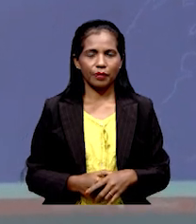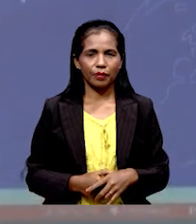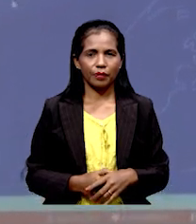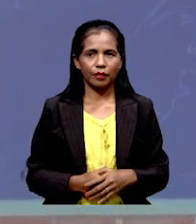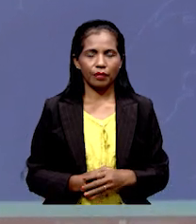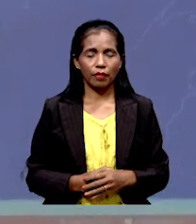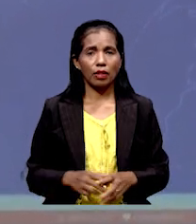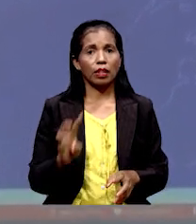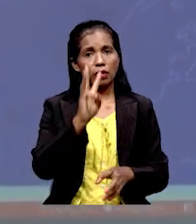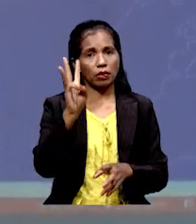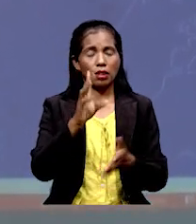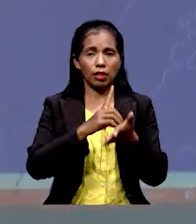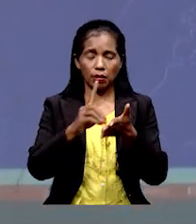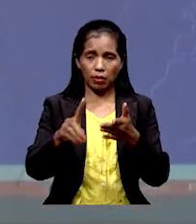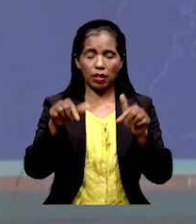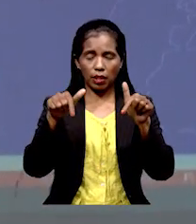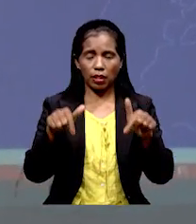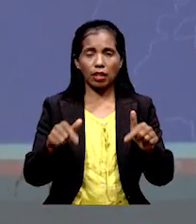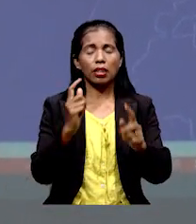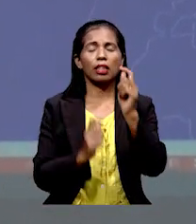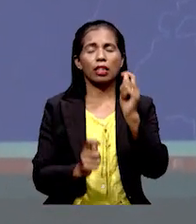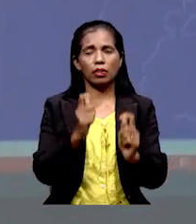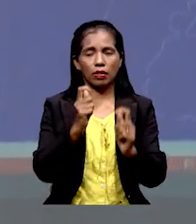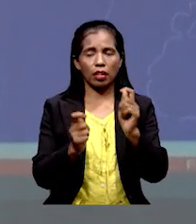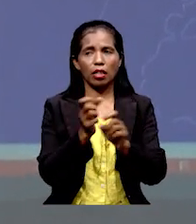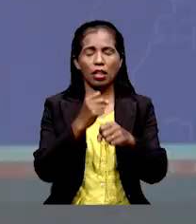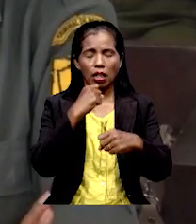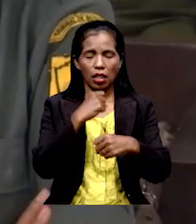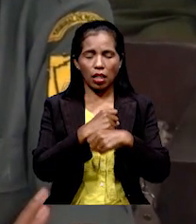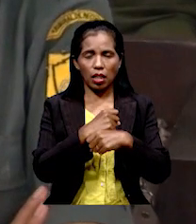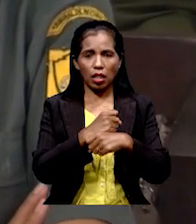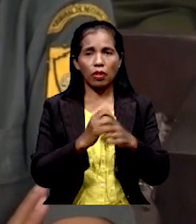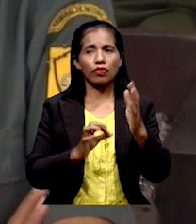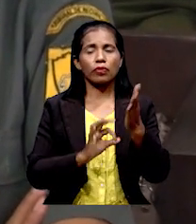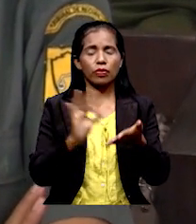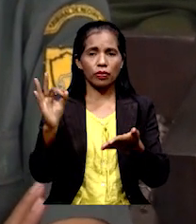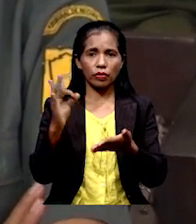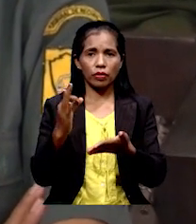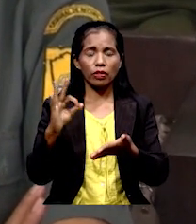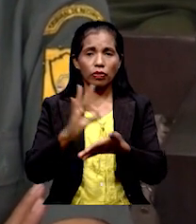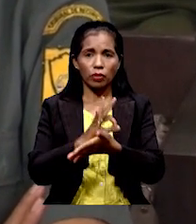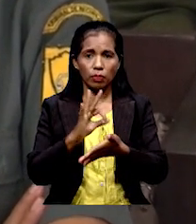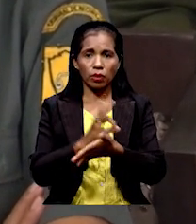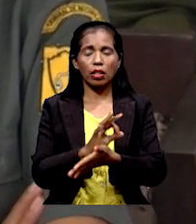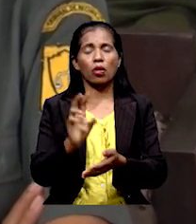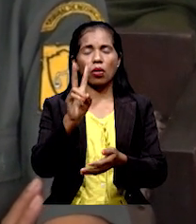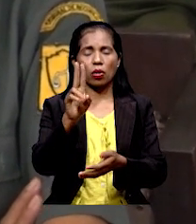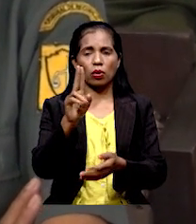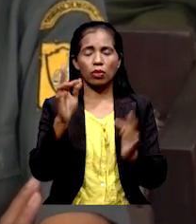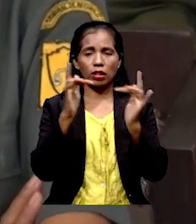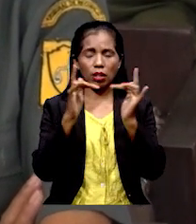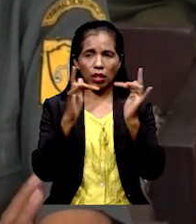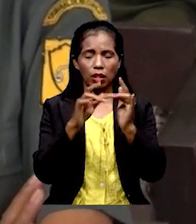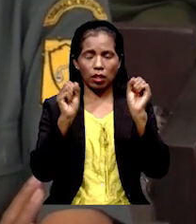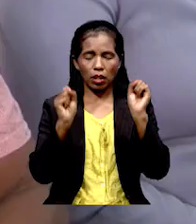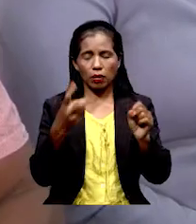Quarta semana né, tribunal recurso lança formulário online quando ba declaração rendimento bens no interesse no der medida ba prevenção